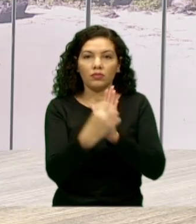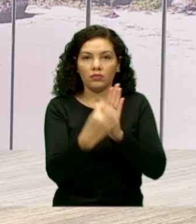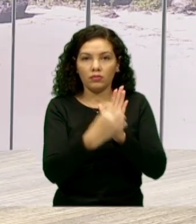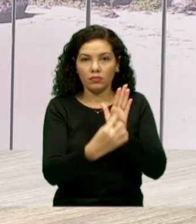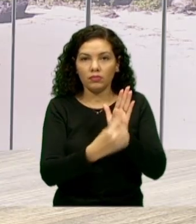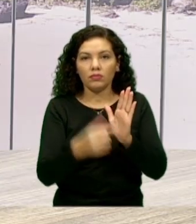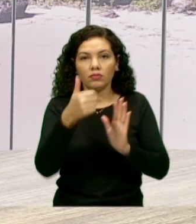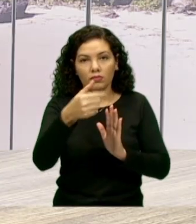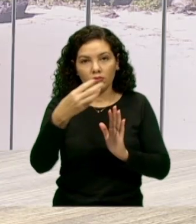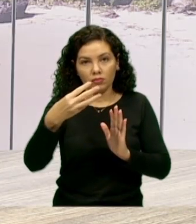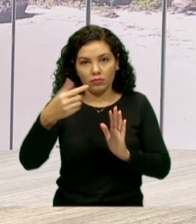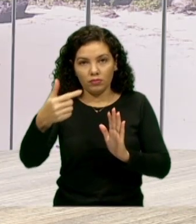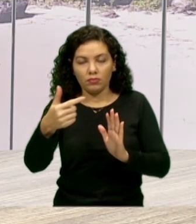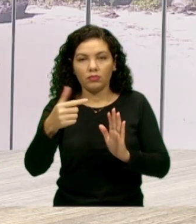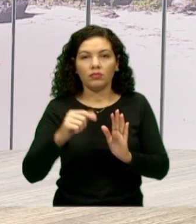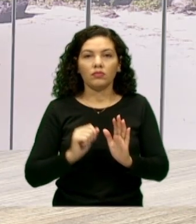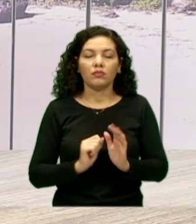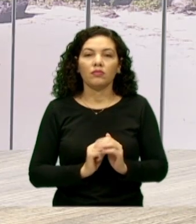132.